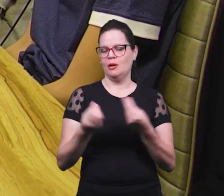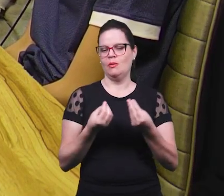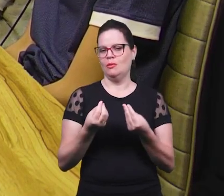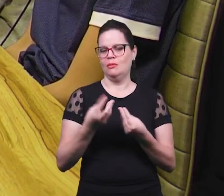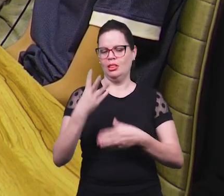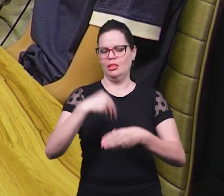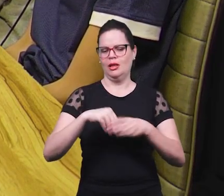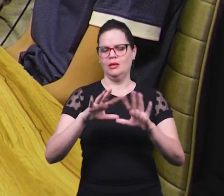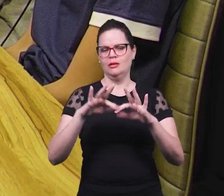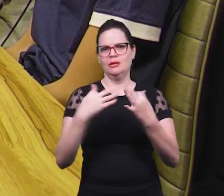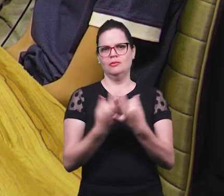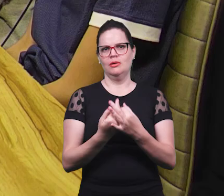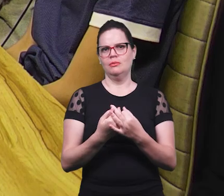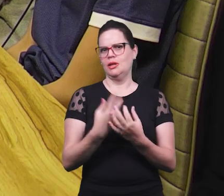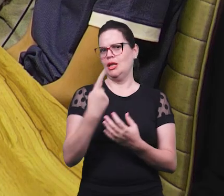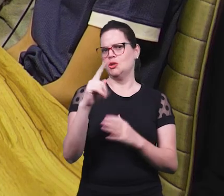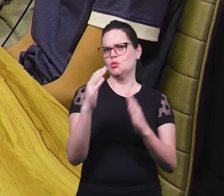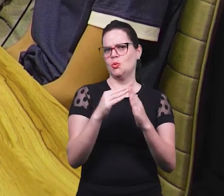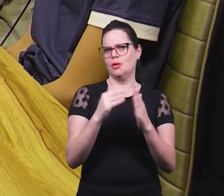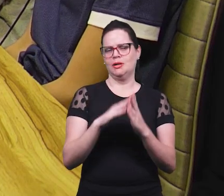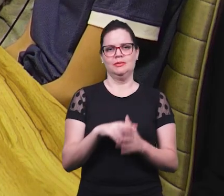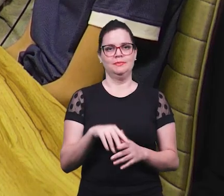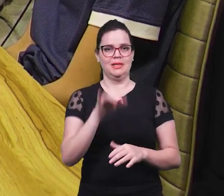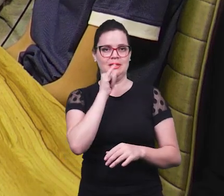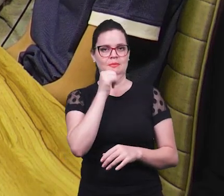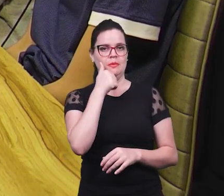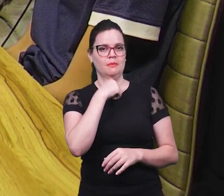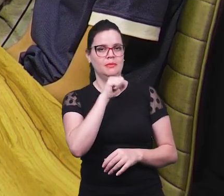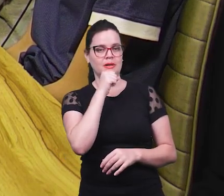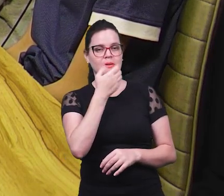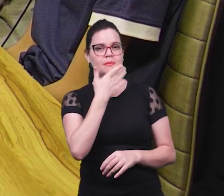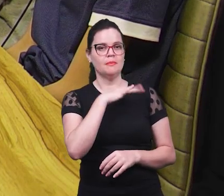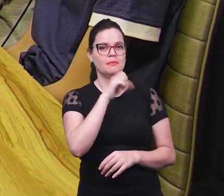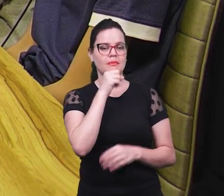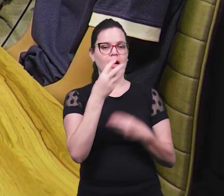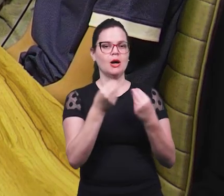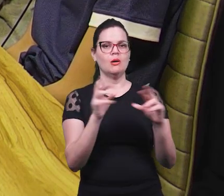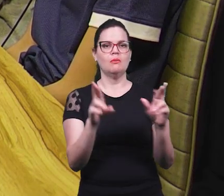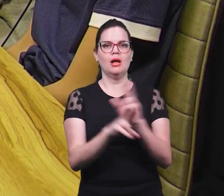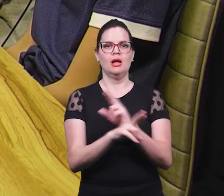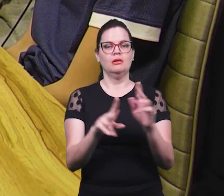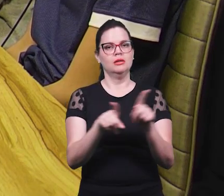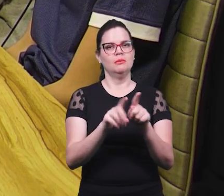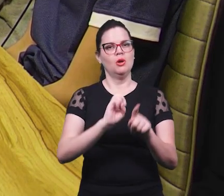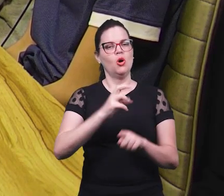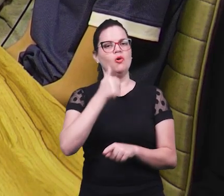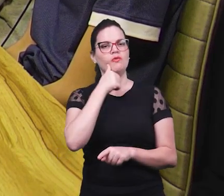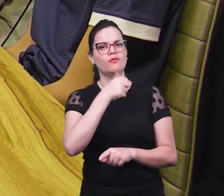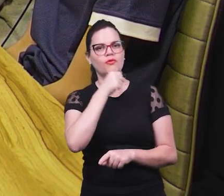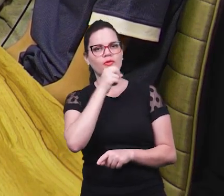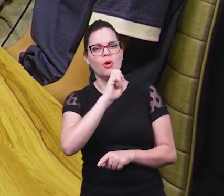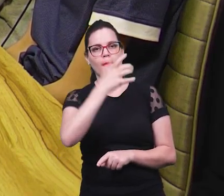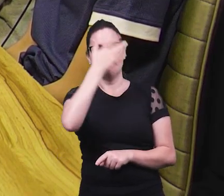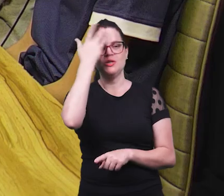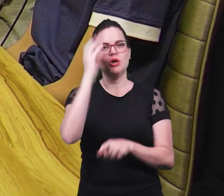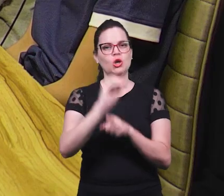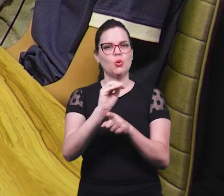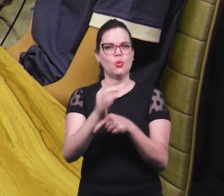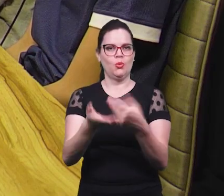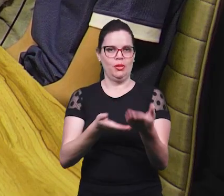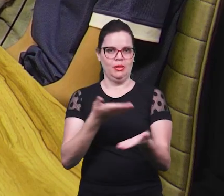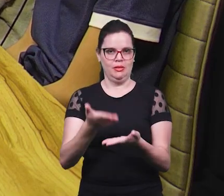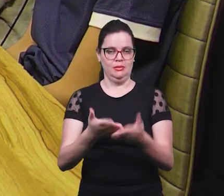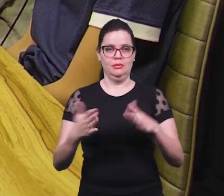familiar? Relacionamento na sua casa. Relacionamento com pai, com mãe, com o cuidador. Então, já vamos partir para a